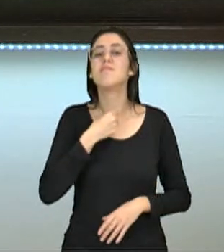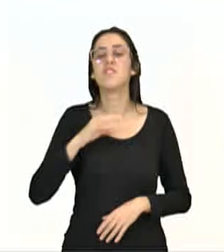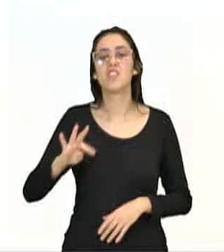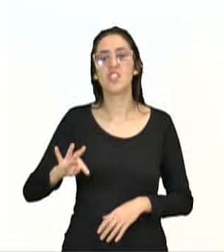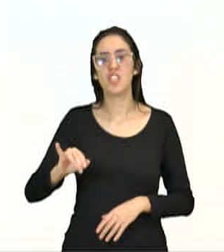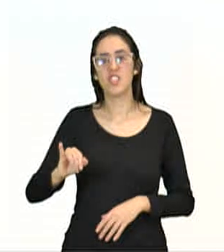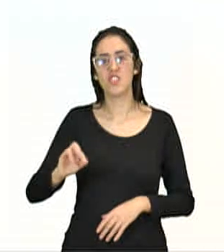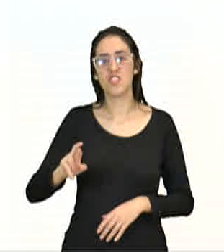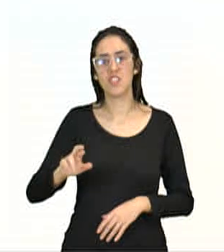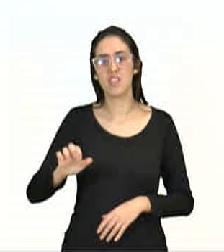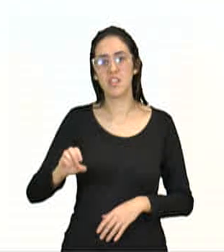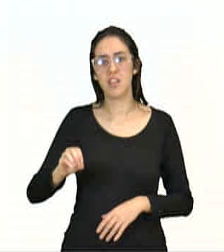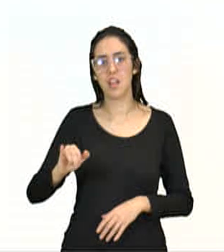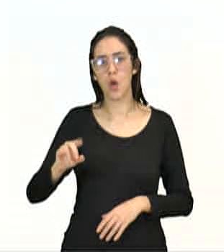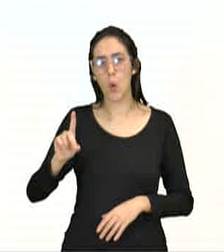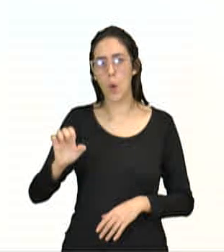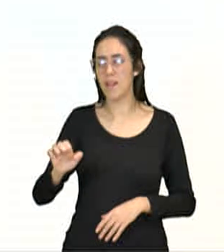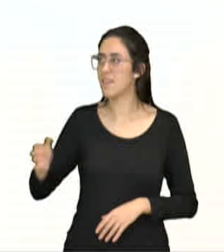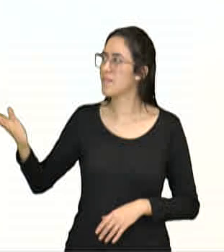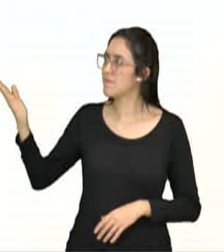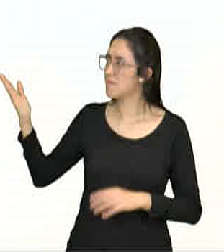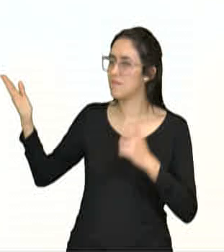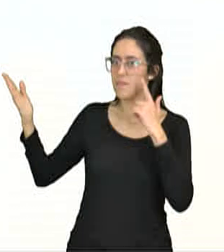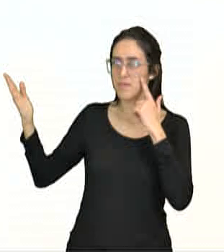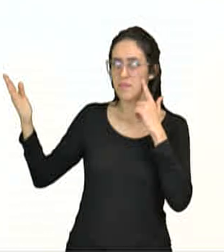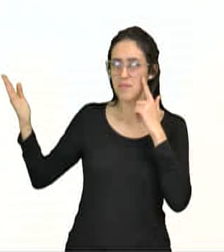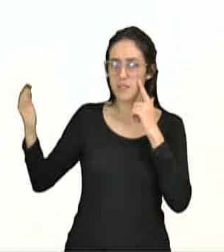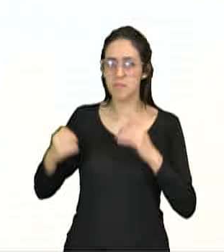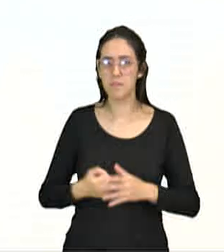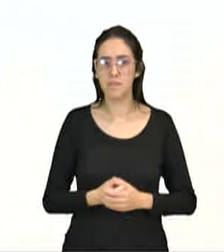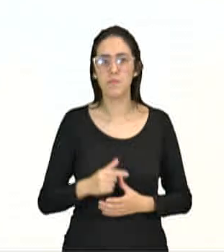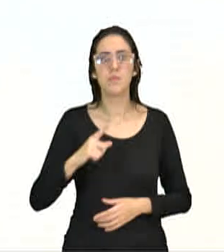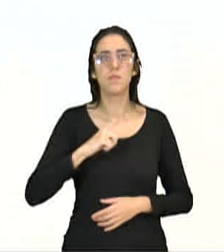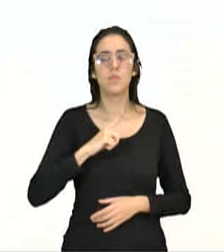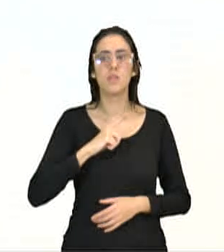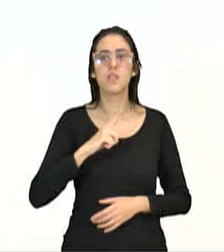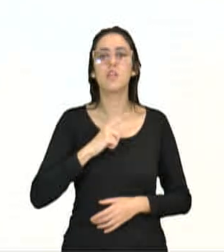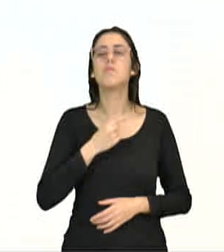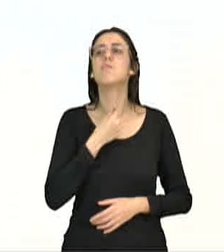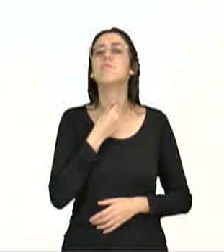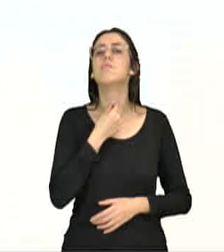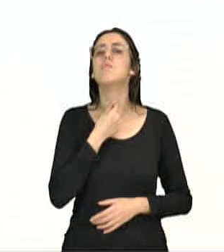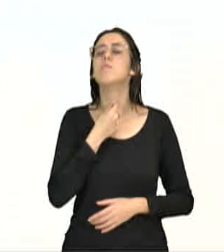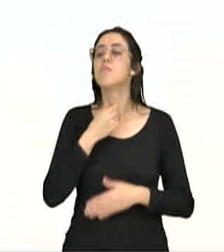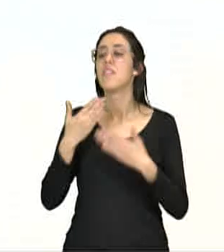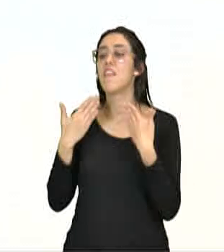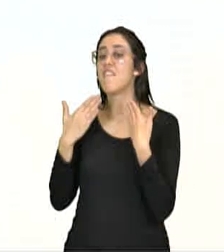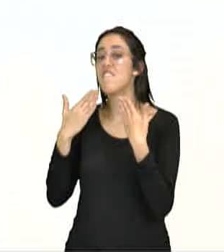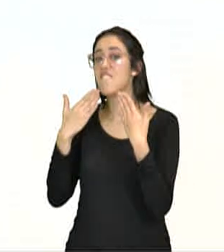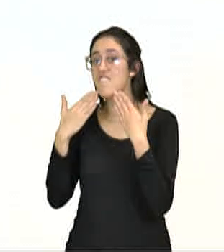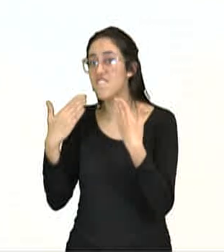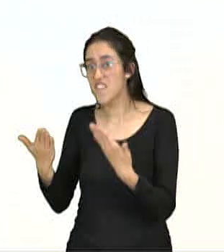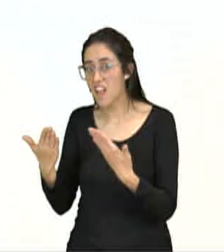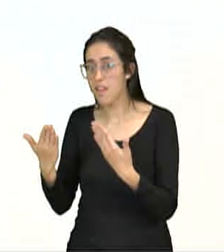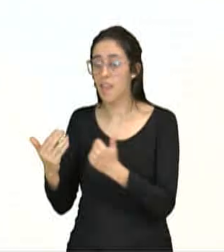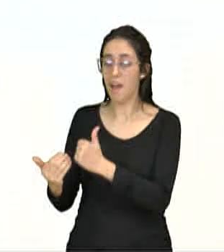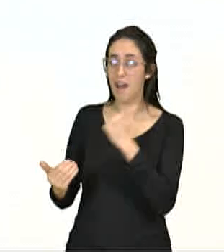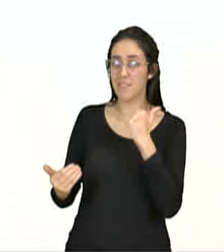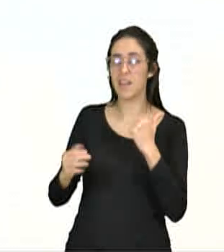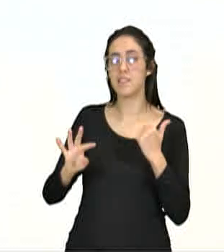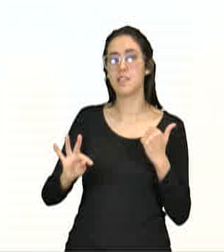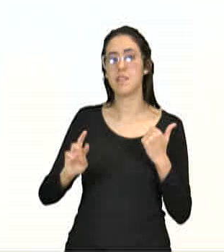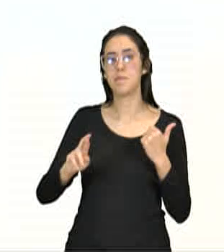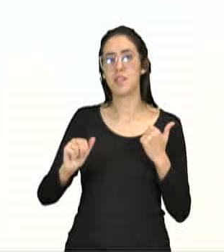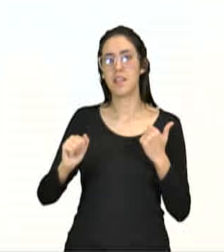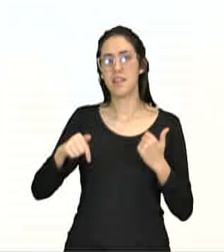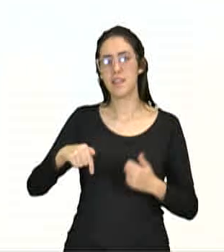Então, olha lá a imagem, né? A glândula tireoide está localizada em frente à nossa traqueia e essa